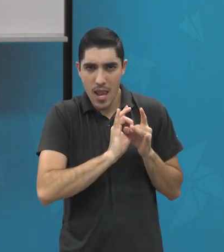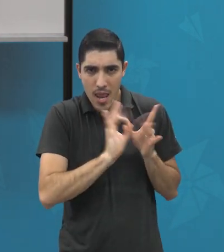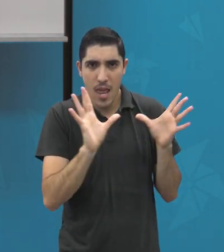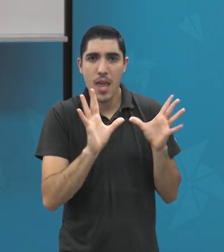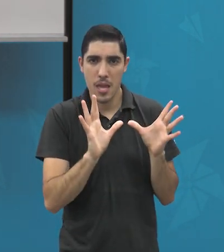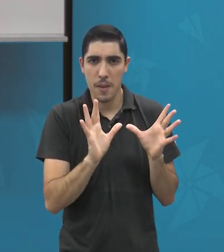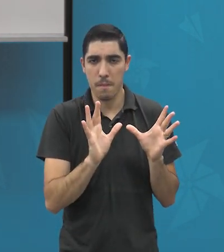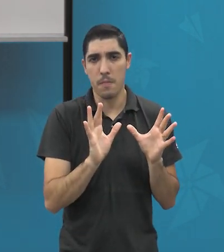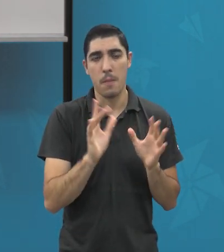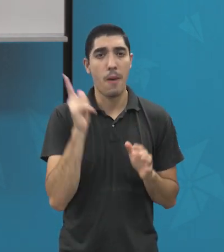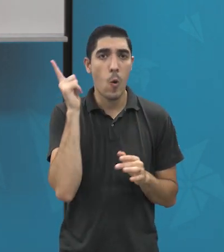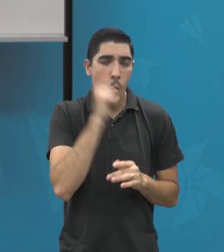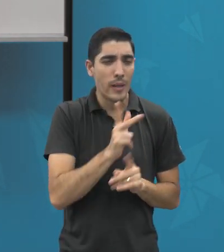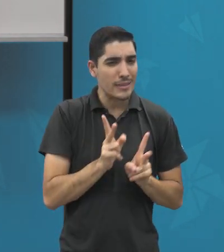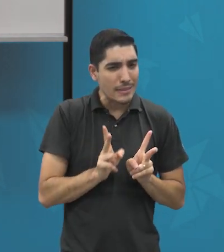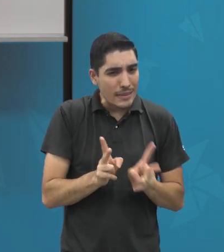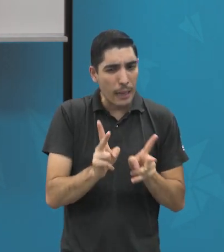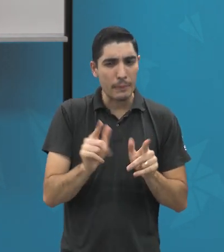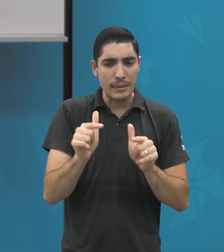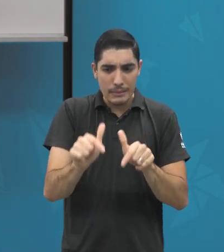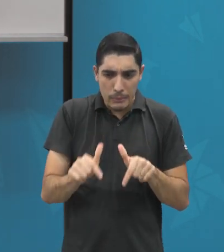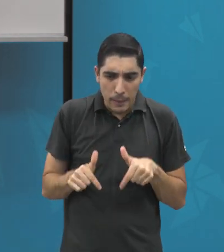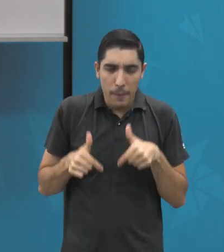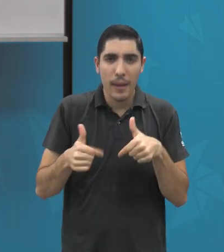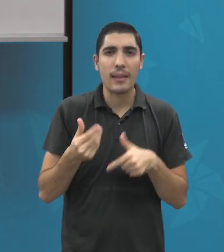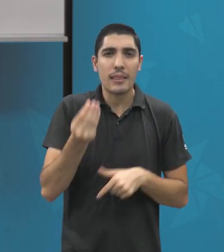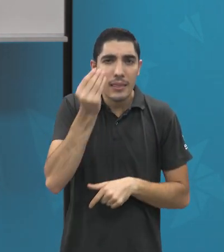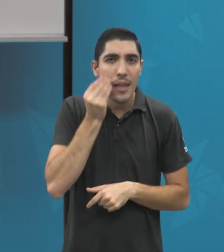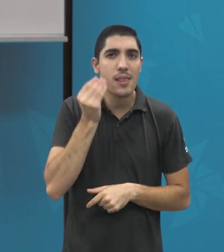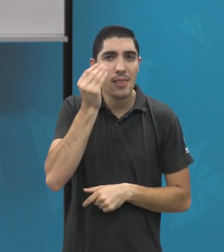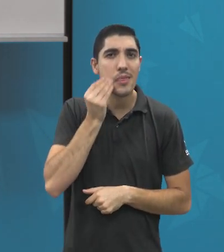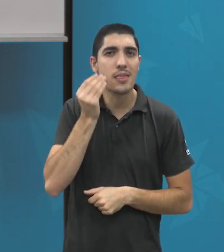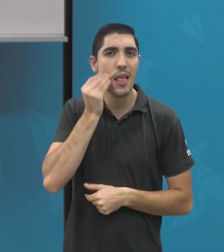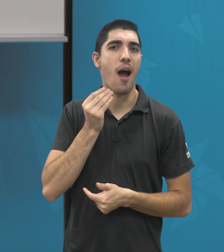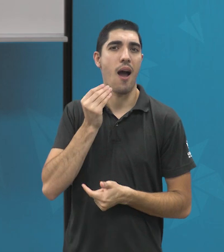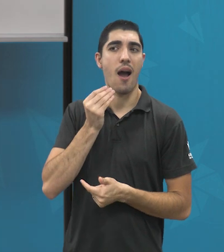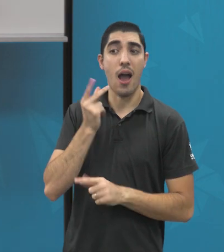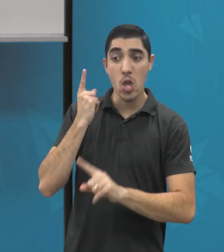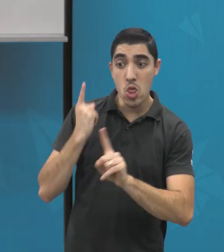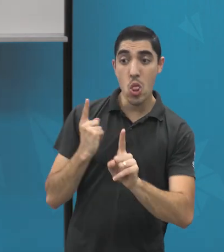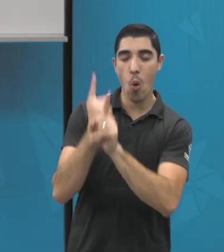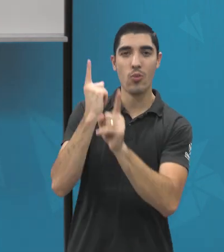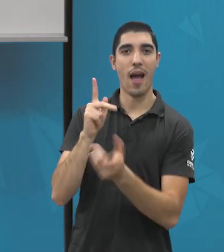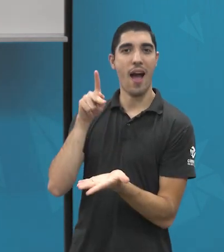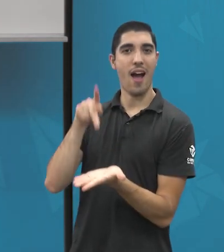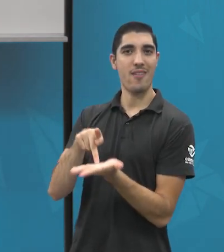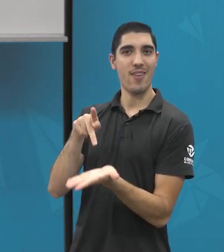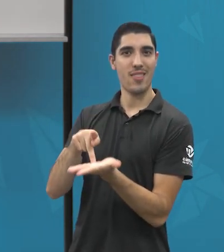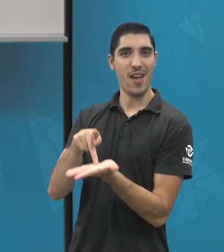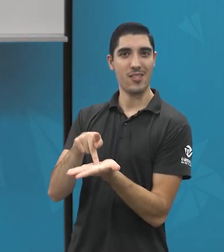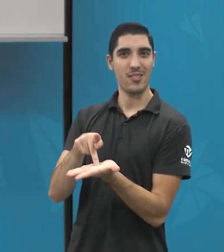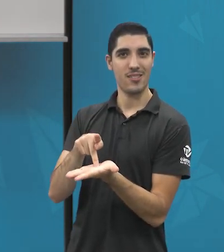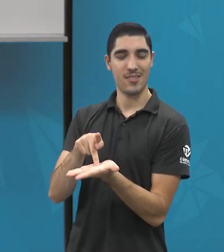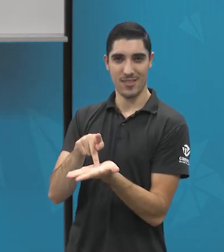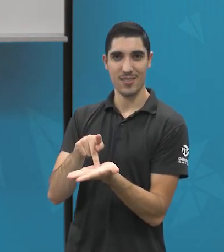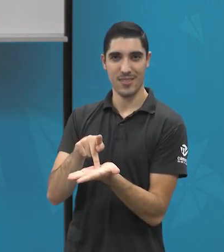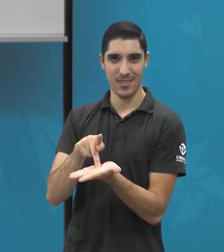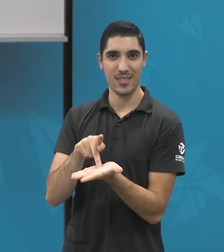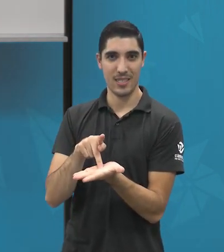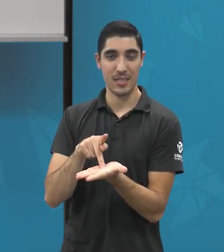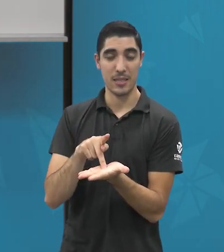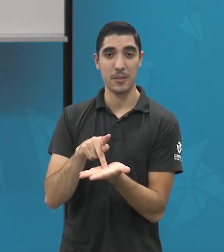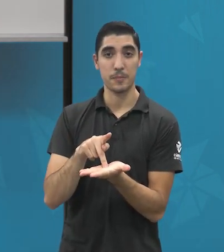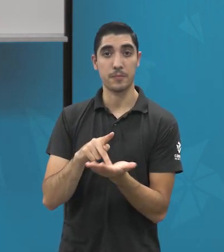e dessa busca da verdade pelo exercício do debate e